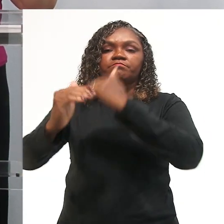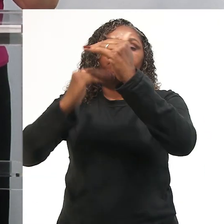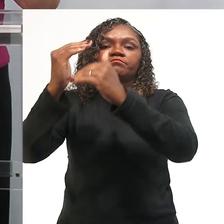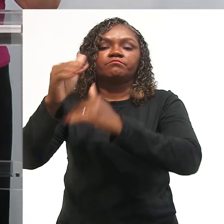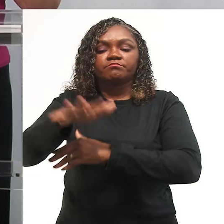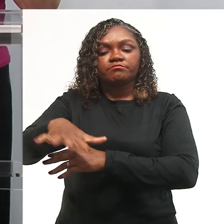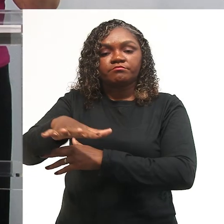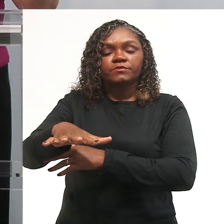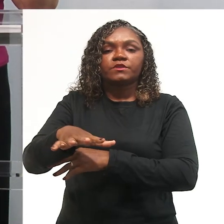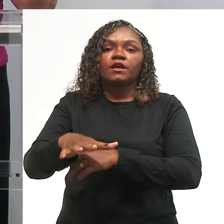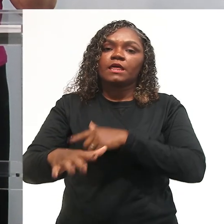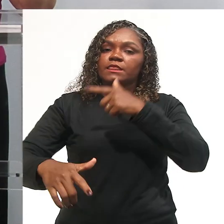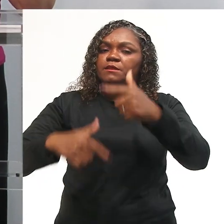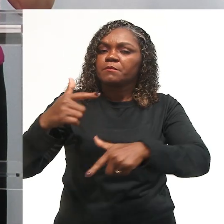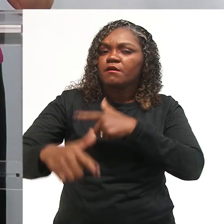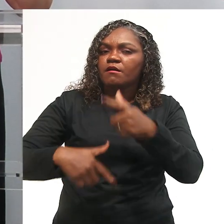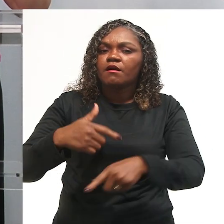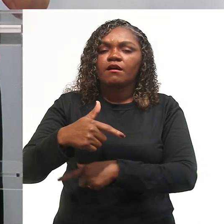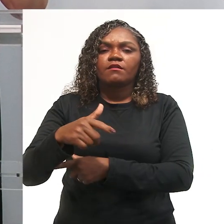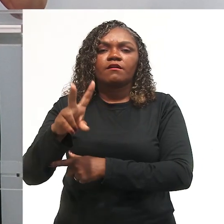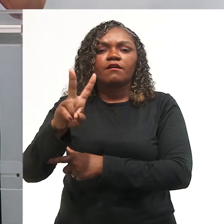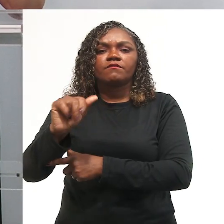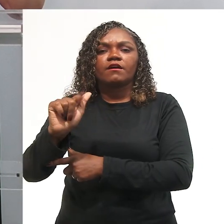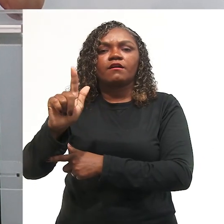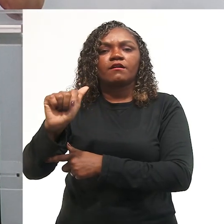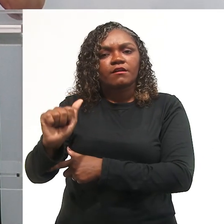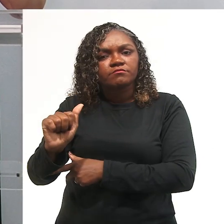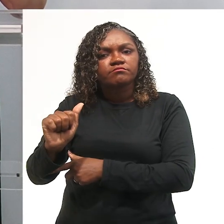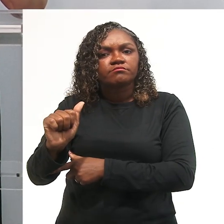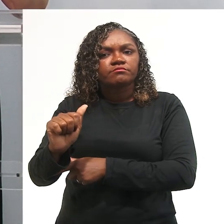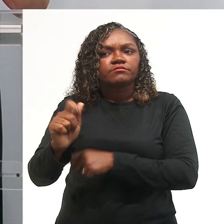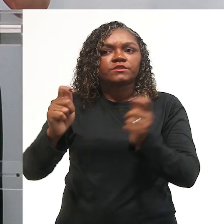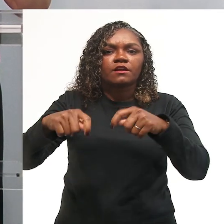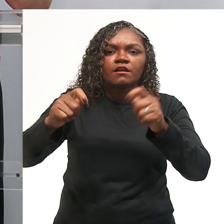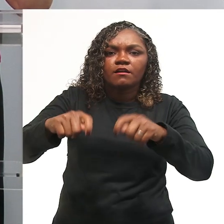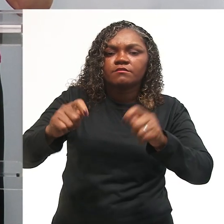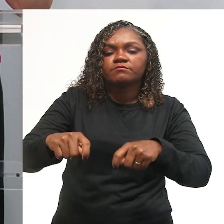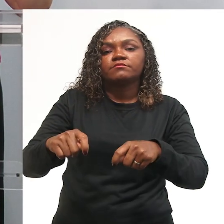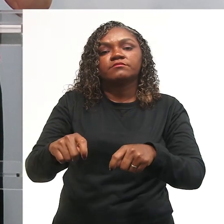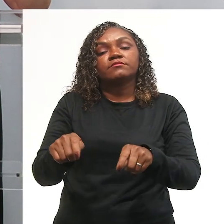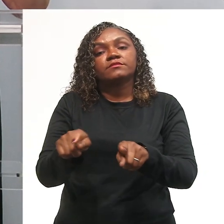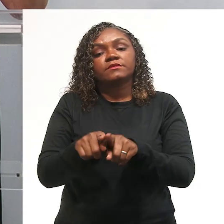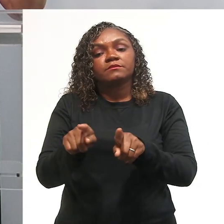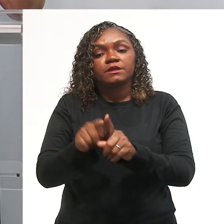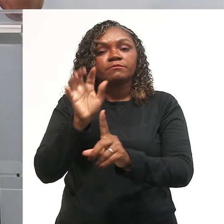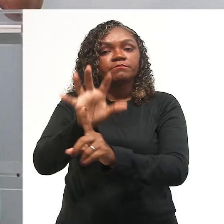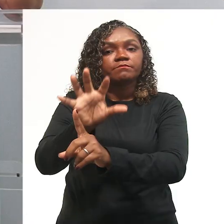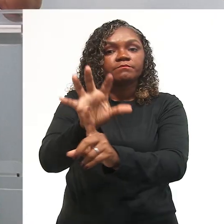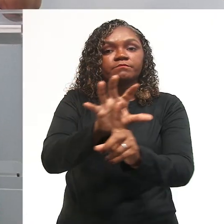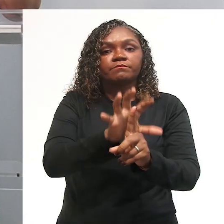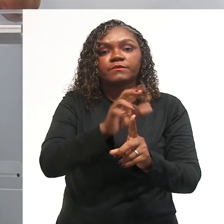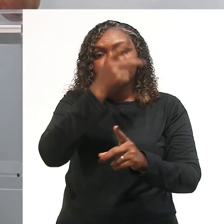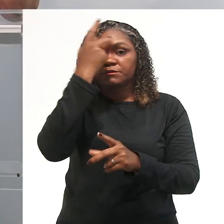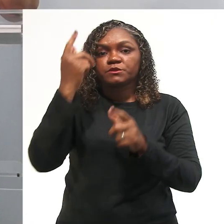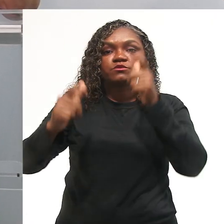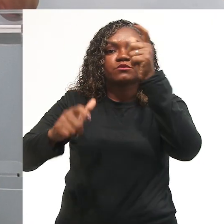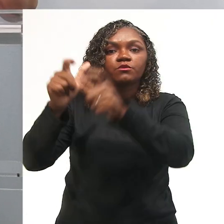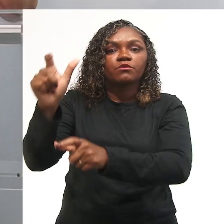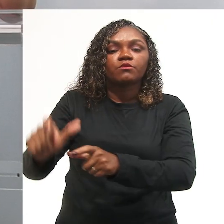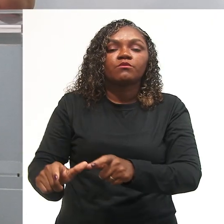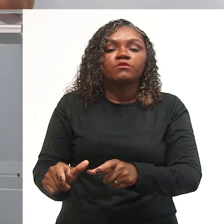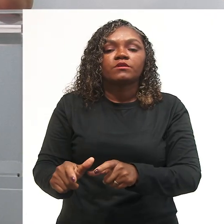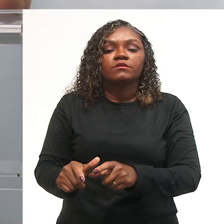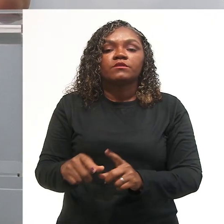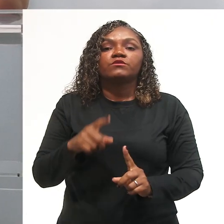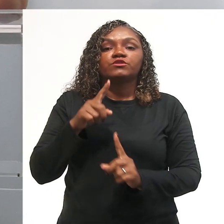região, empregos, né? Vagas de emprego, pode influenciar as pessoas até muitas vezes no